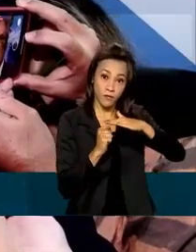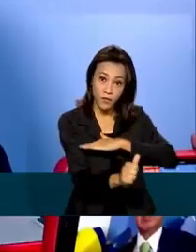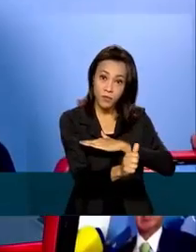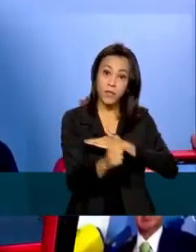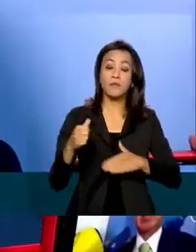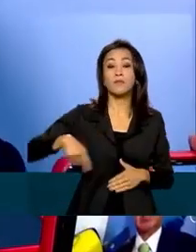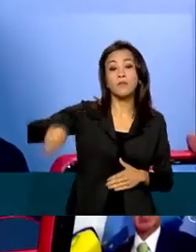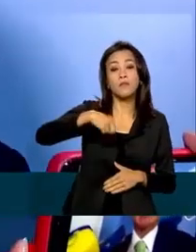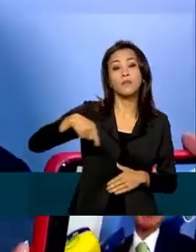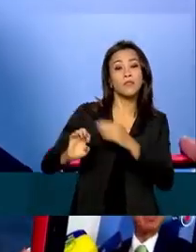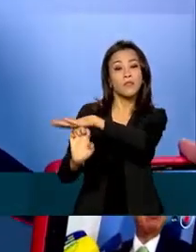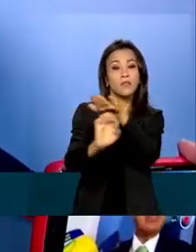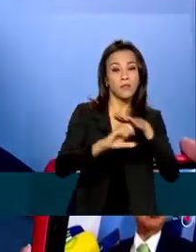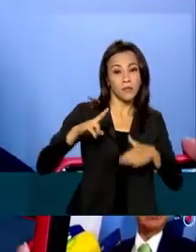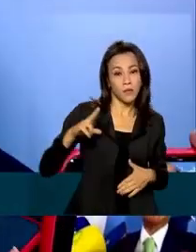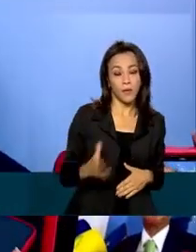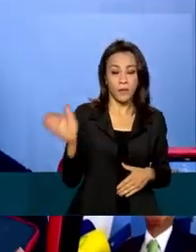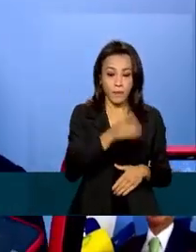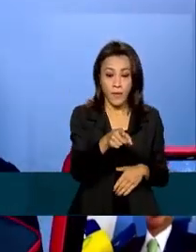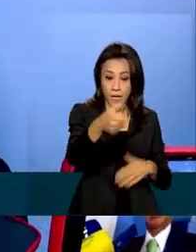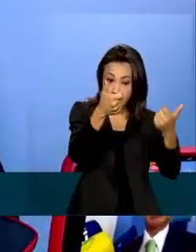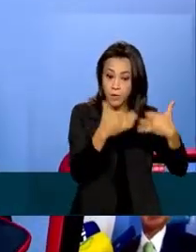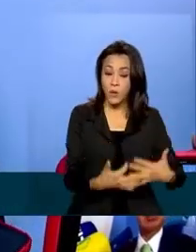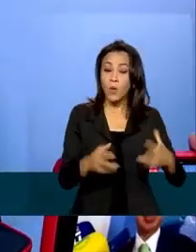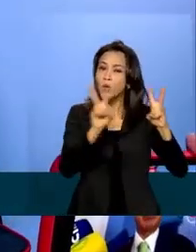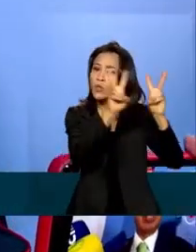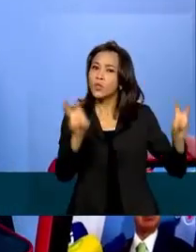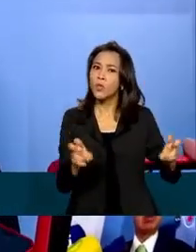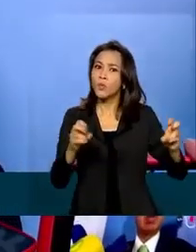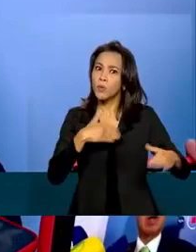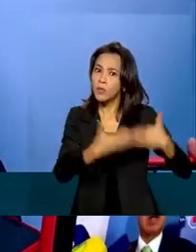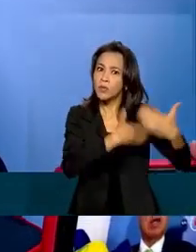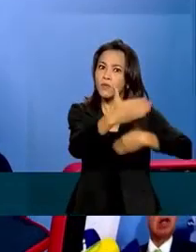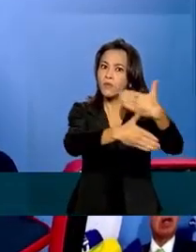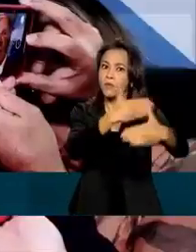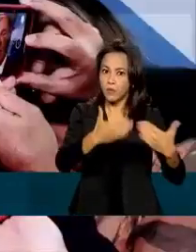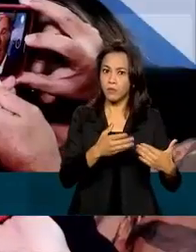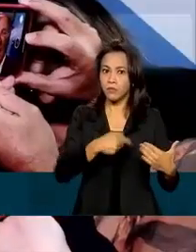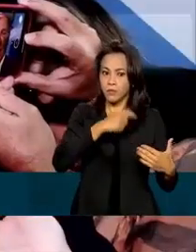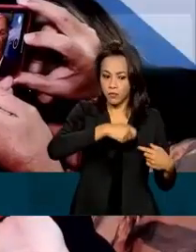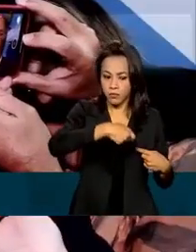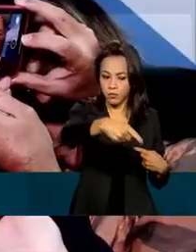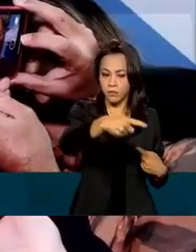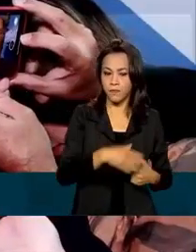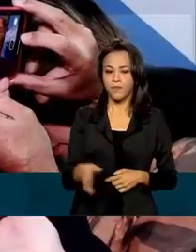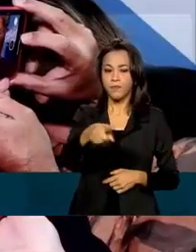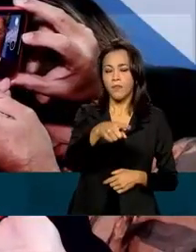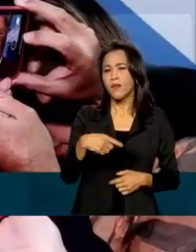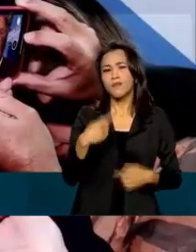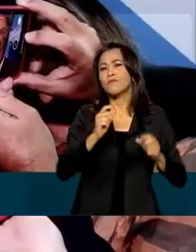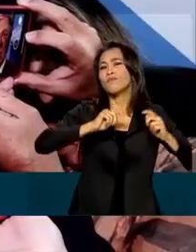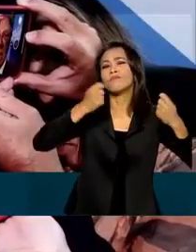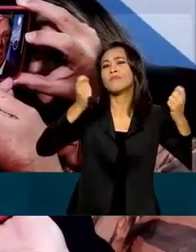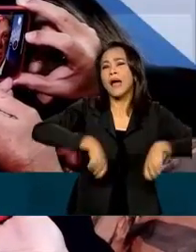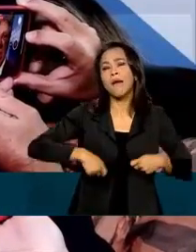próximos das casas para alugar desse também falou sobre as expectativas de crescimento para os próximos e não há razões para pessimismo